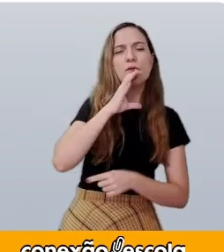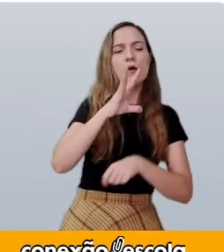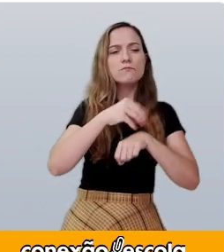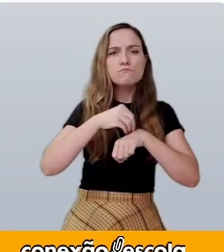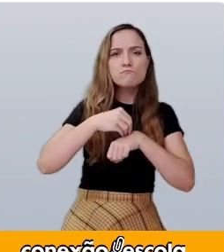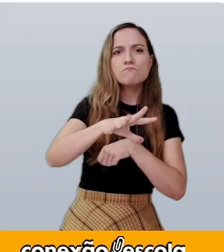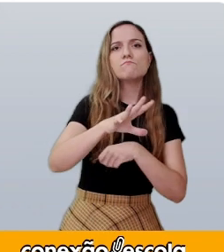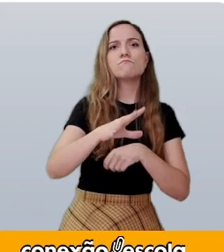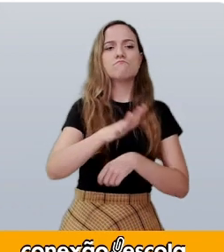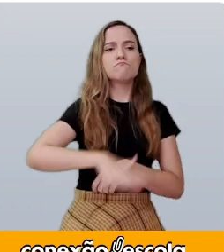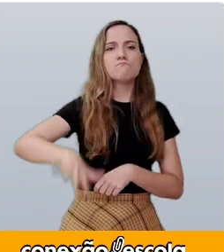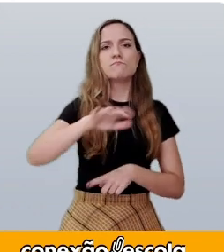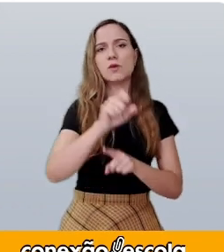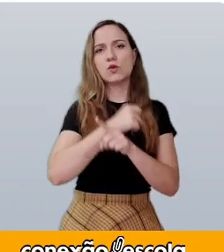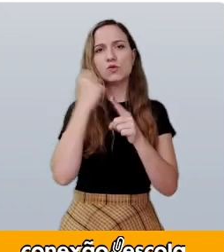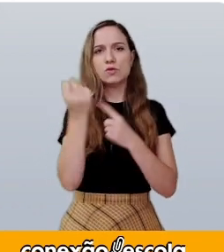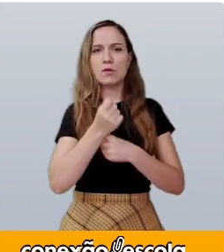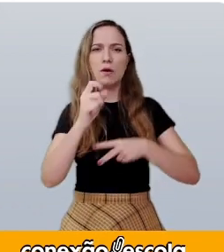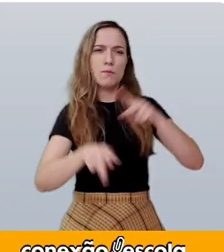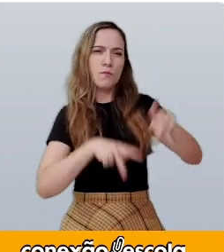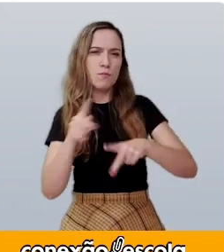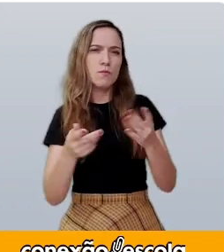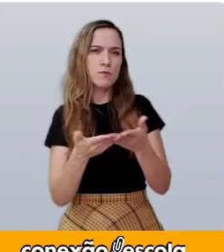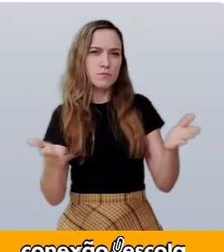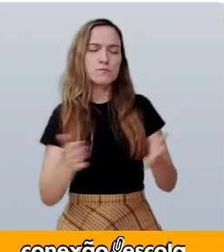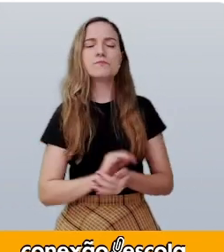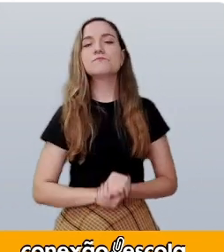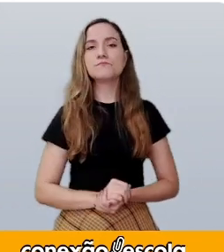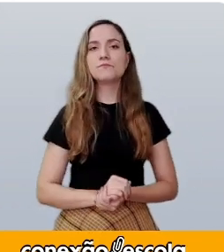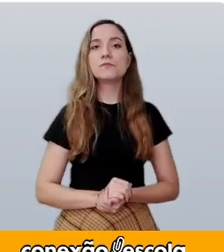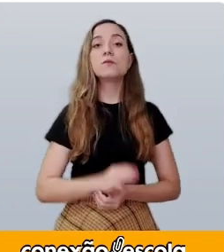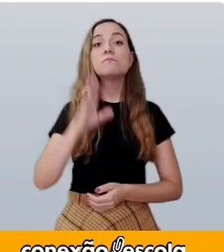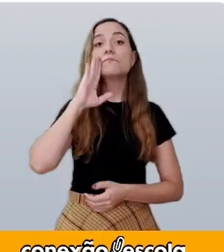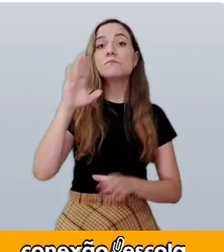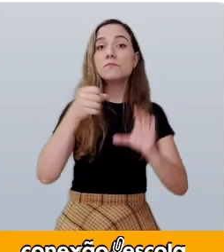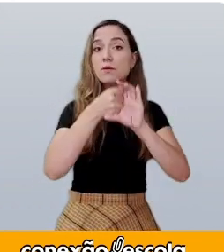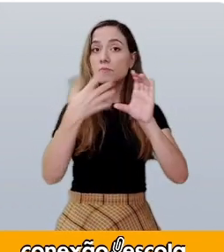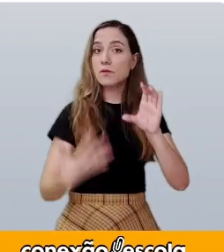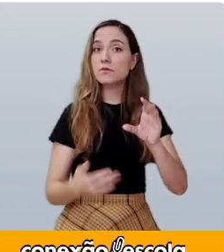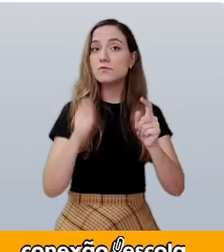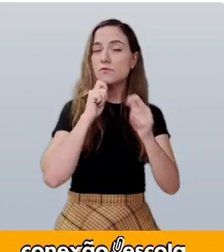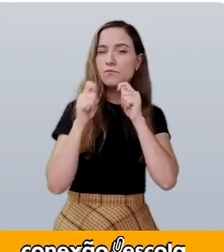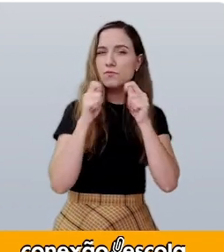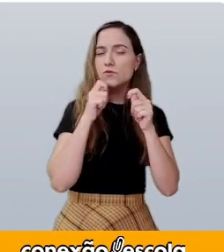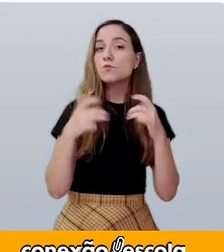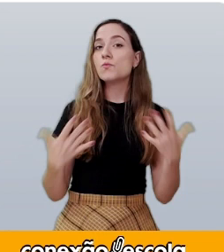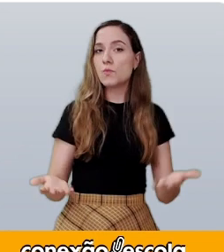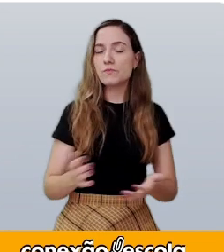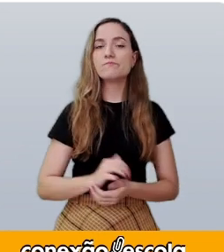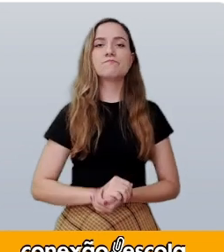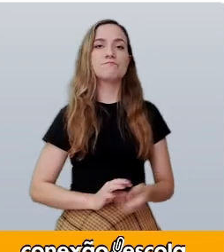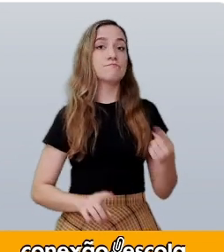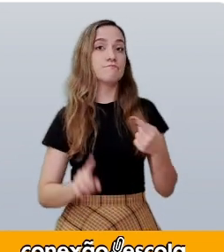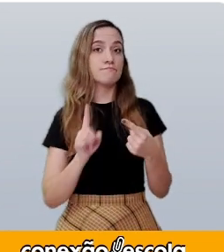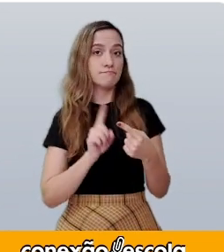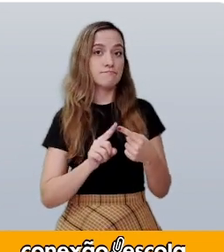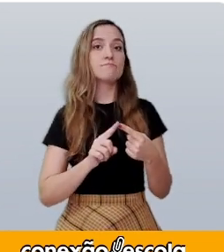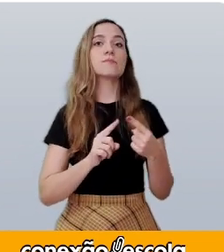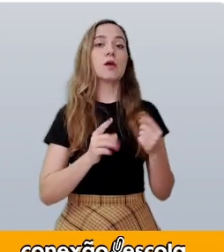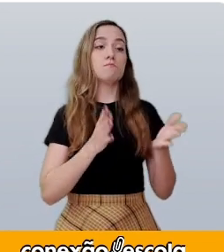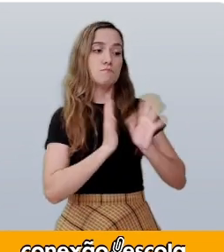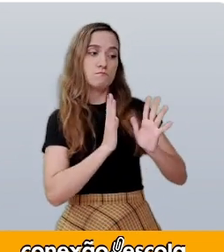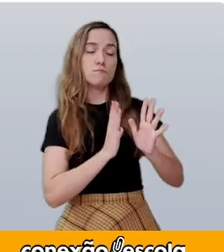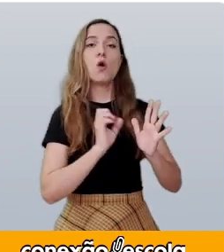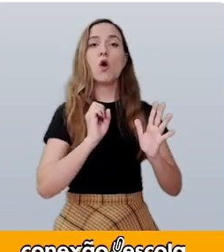população. As principais características da entrevista são a oralidade